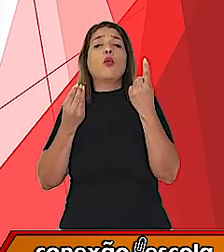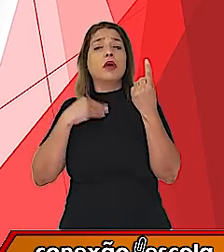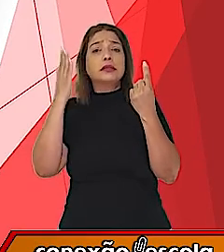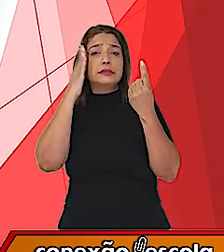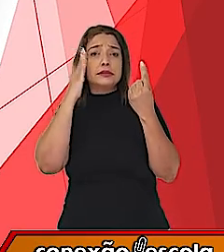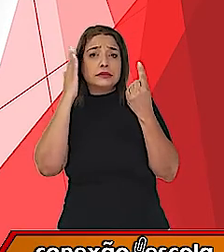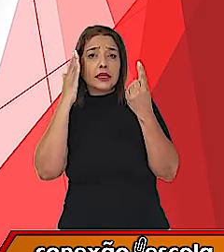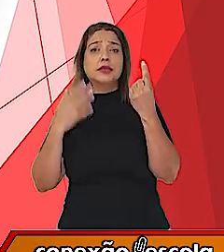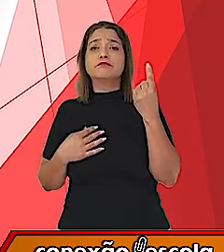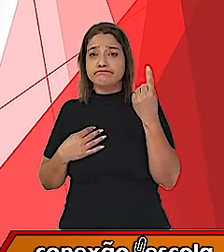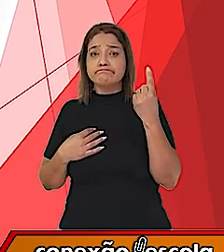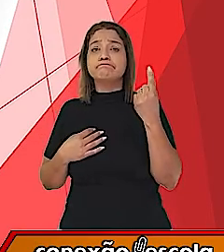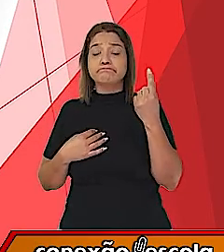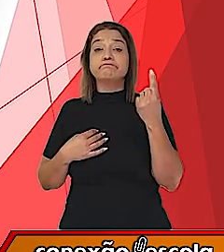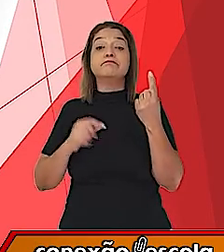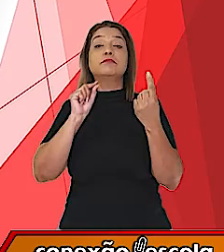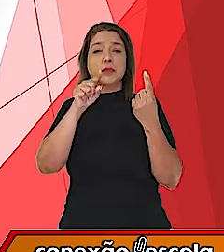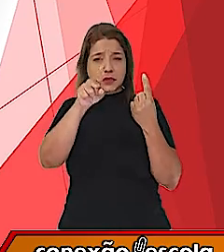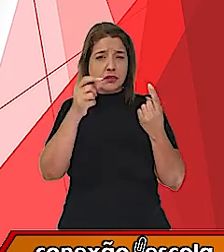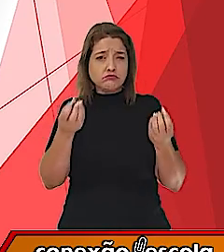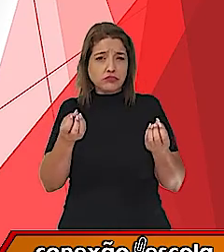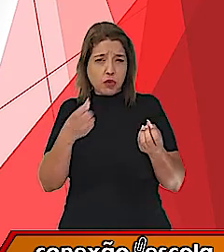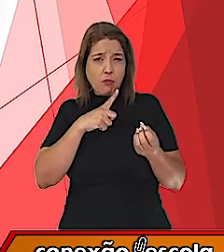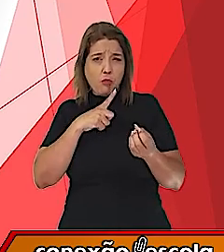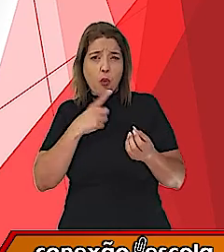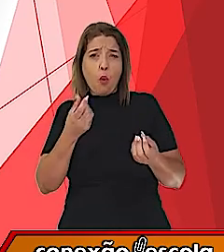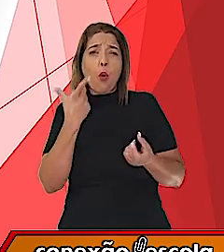poderia fazer? Você tem alguma dica?